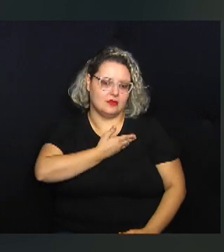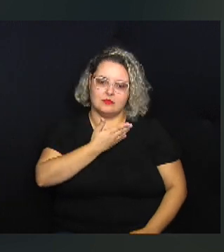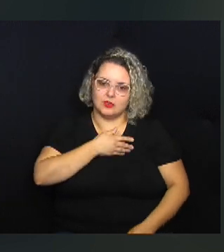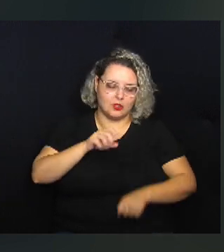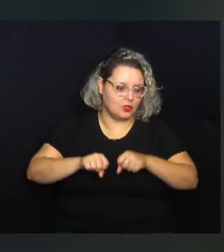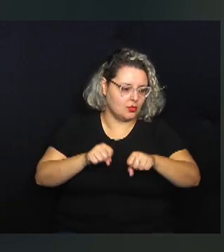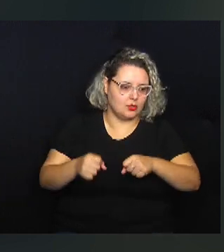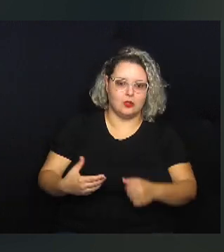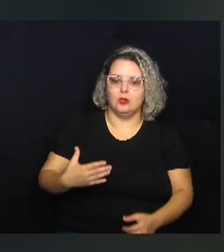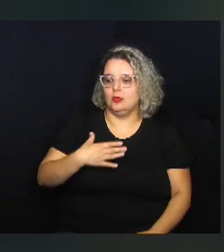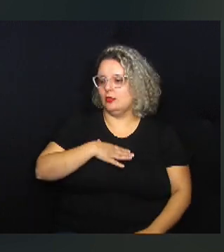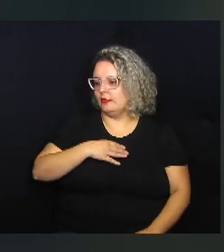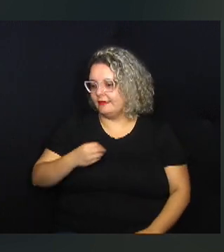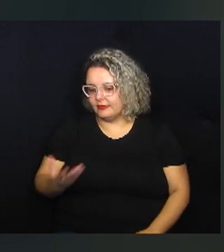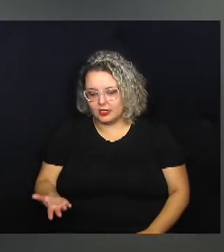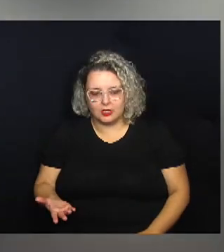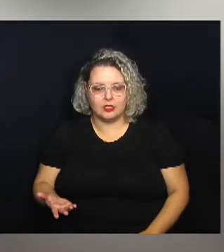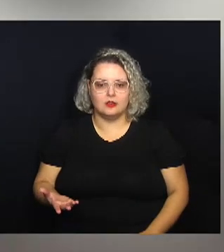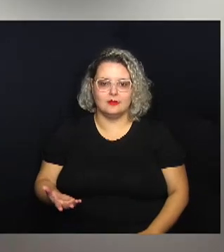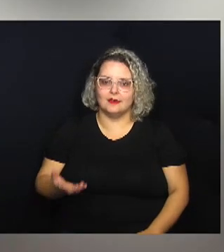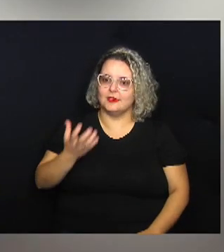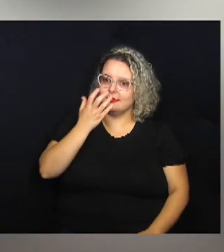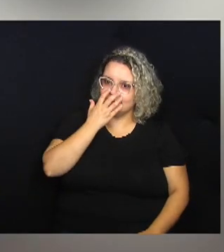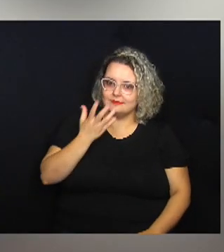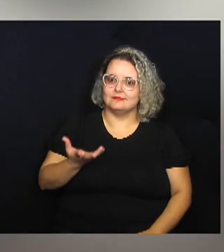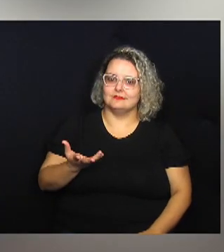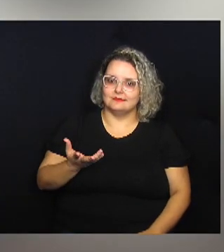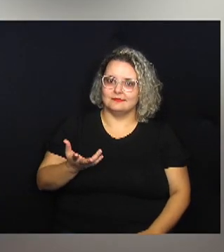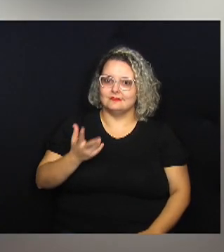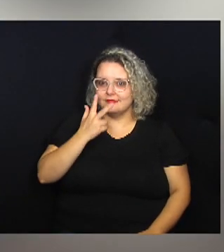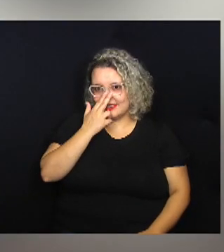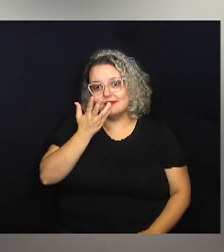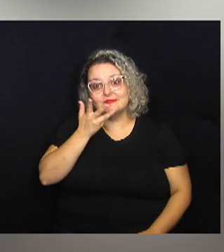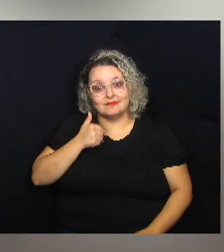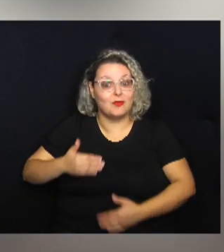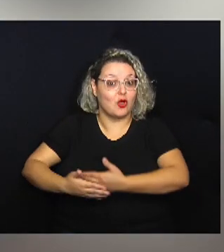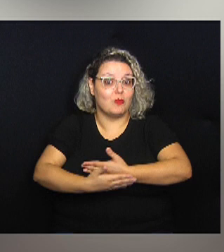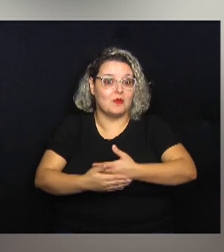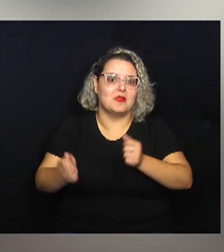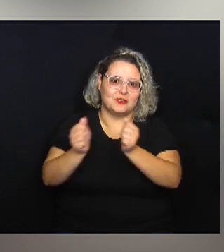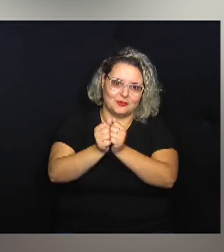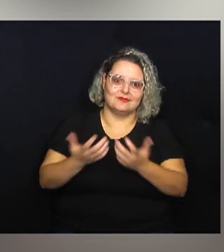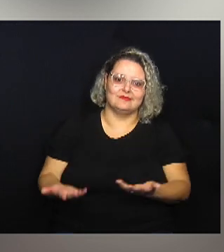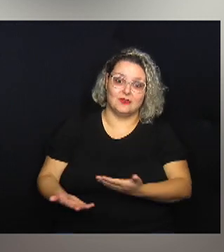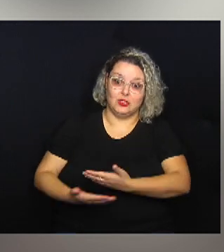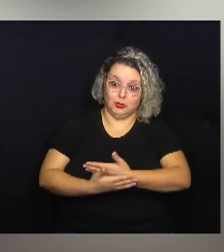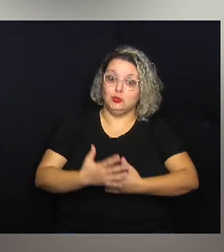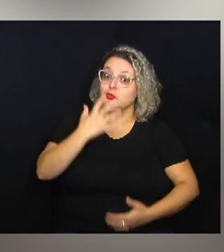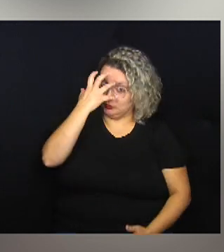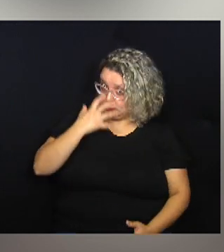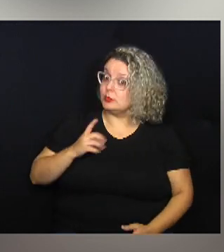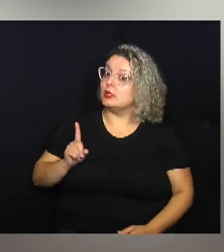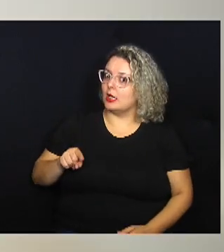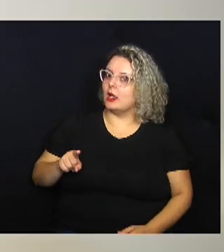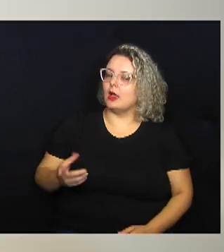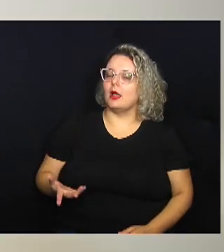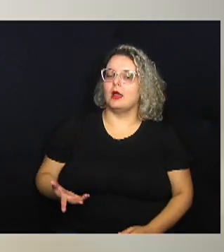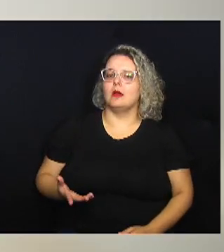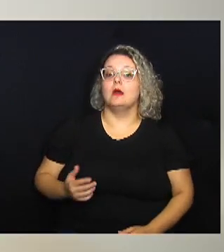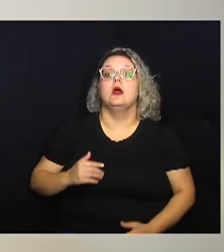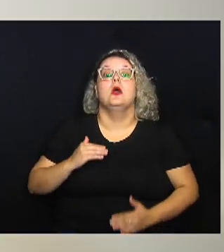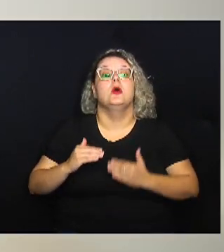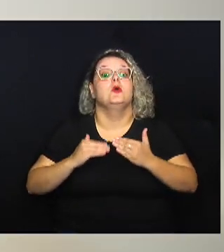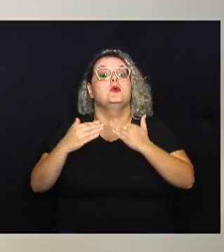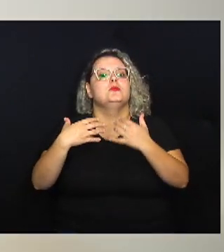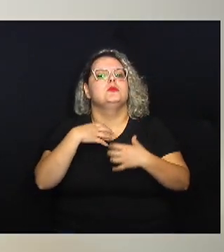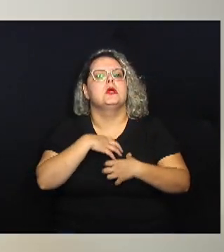com filho com o cachorro É como se você tivesse uma criança um bebê junto um bebê bravo viu ele desenvolveu